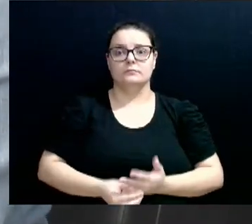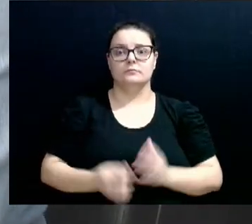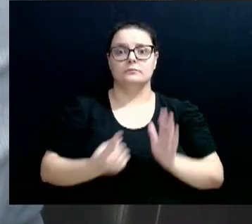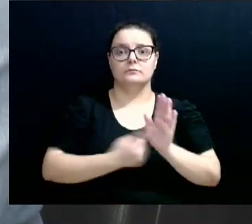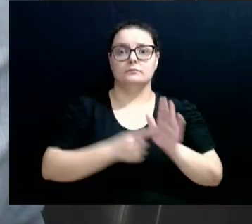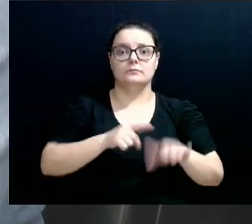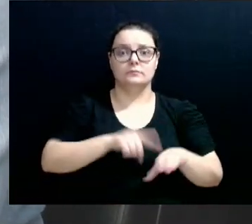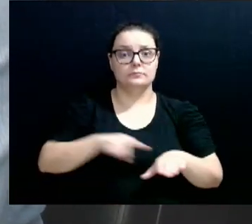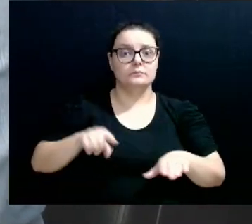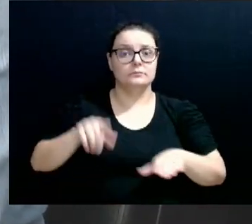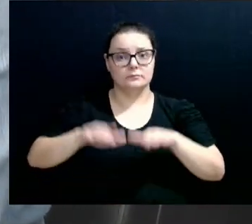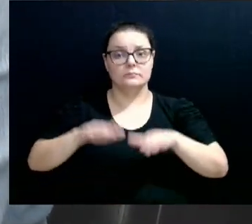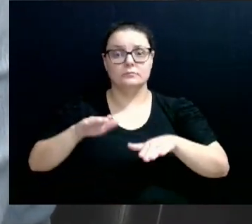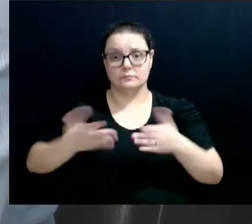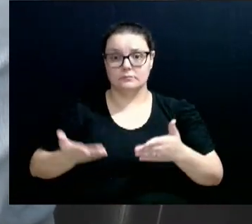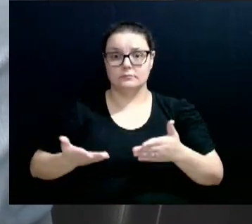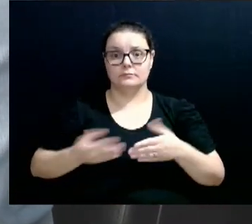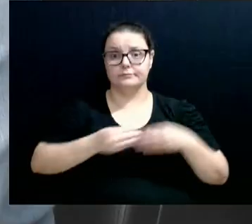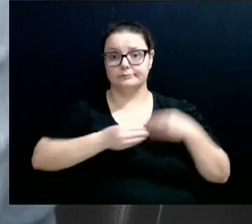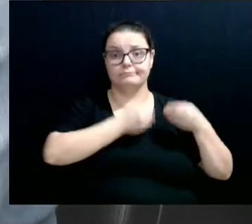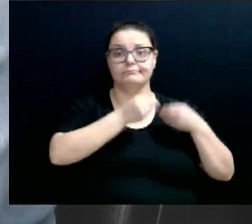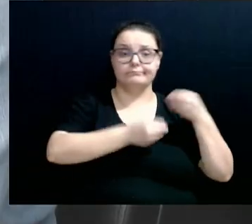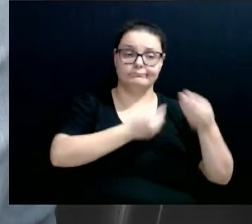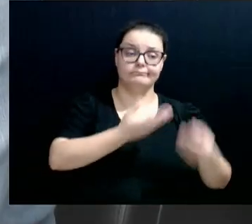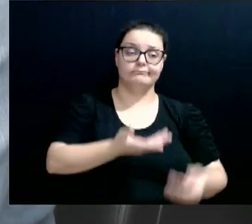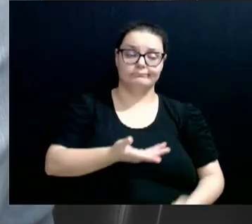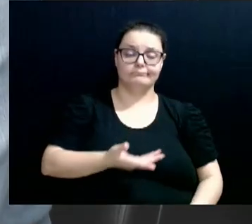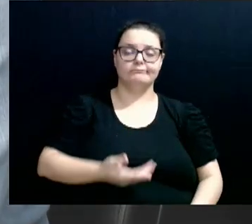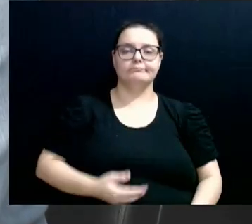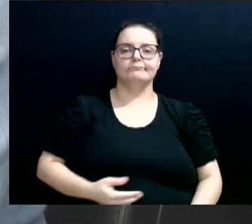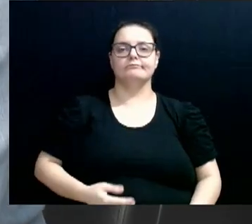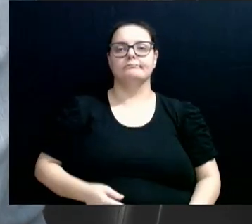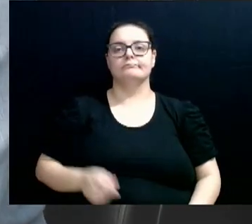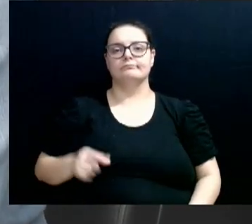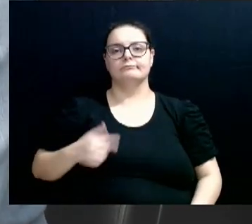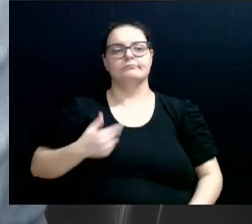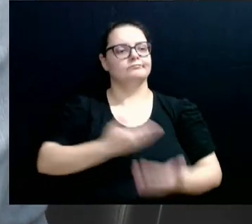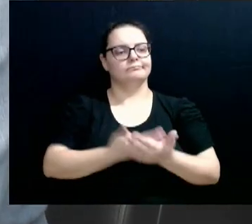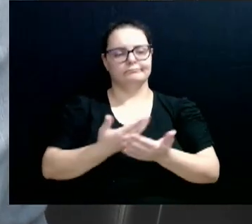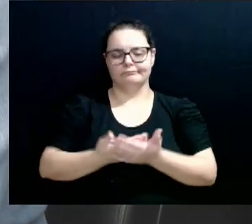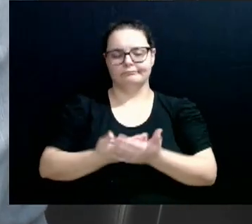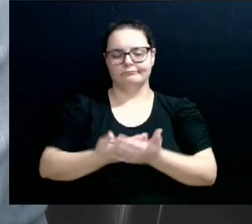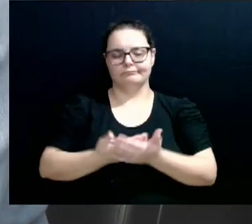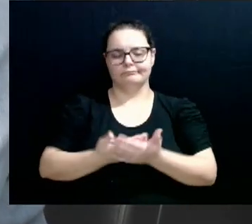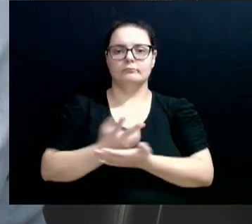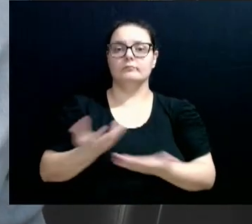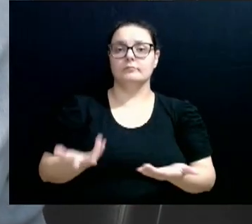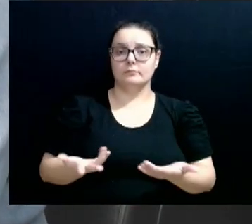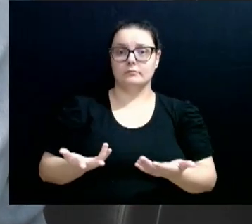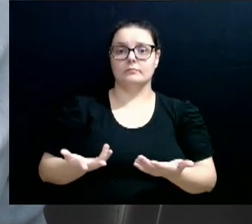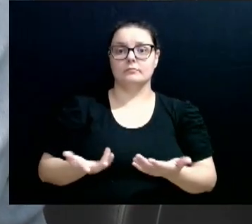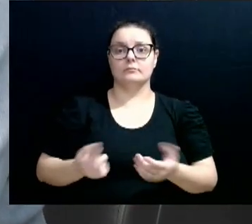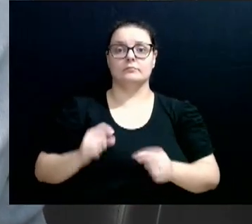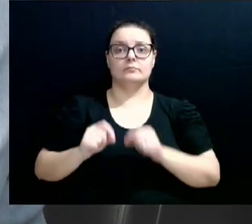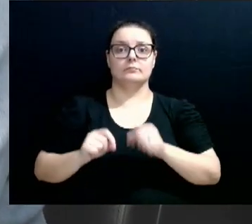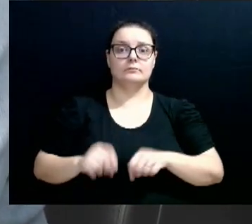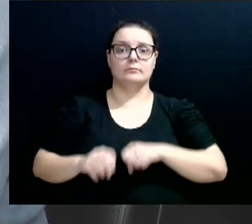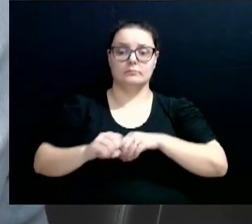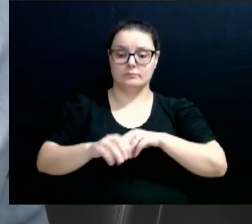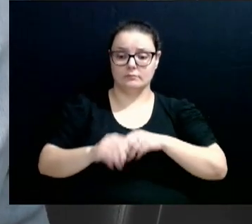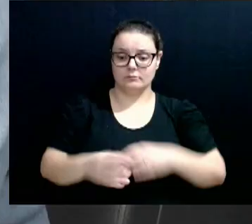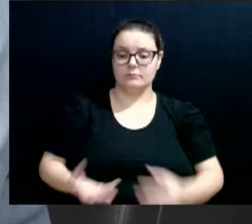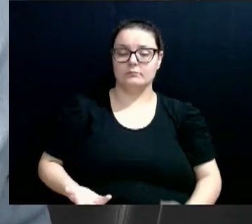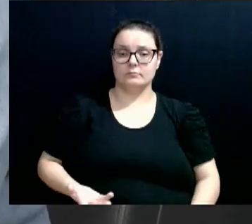é herdada, né? É um fenômeno que já foi muito estudado por quem atua na educação de adultos, a gente estuda muito